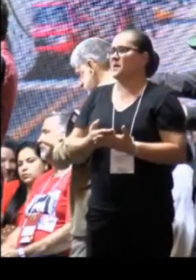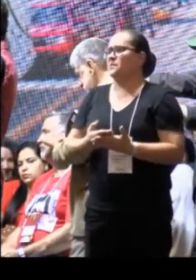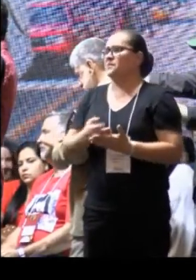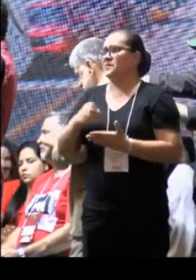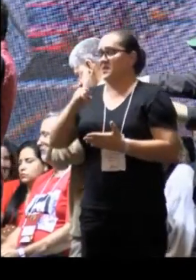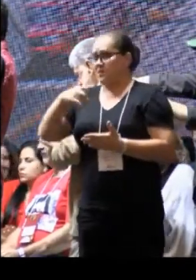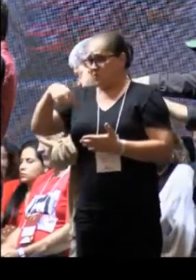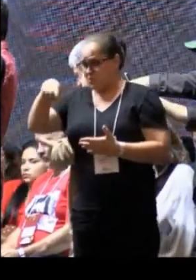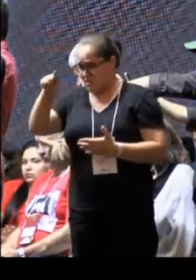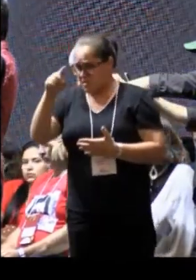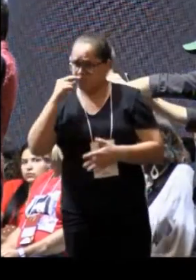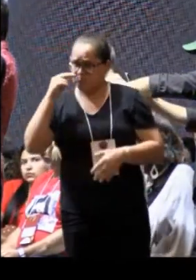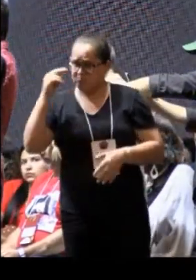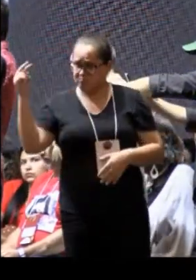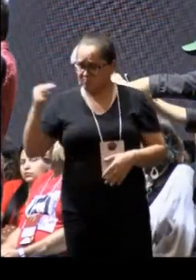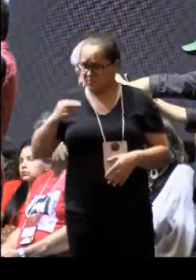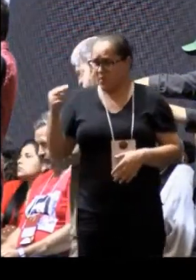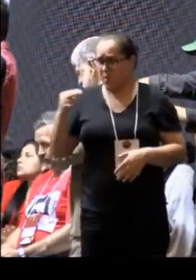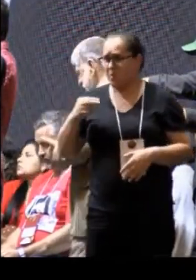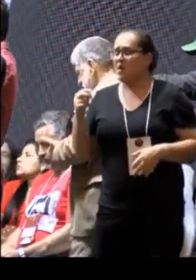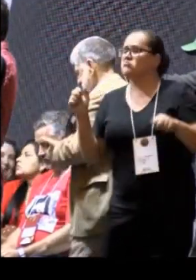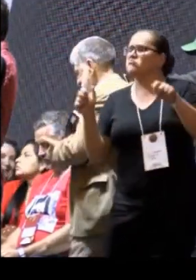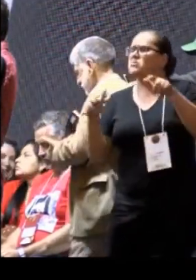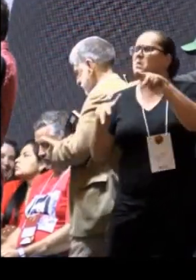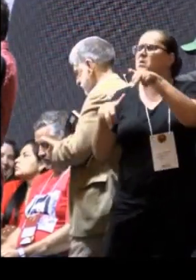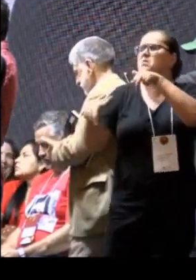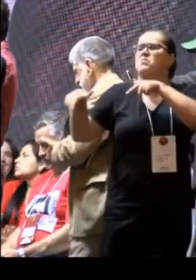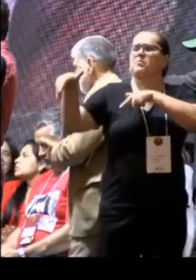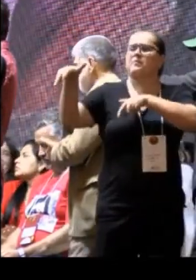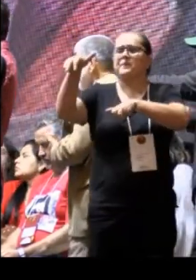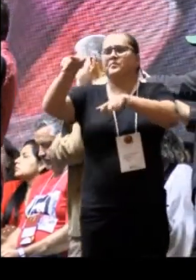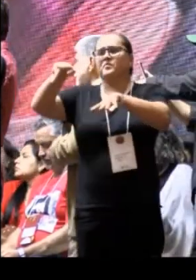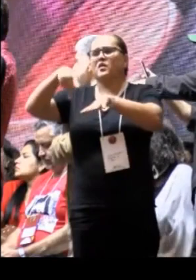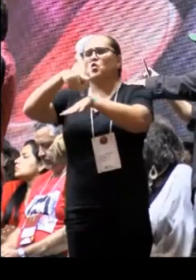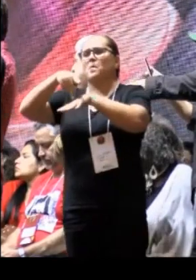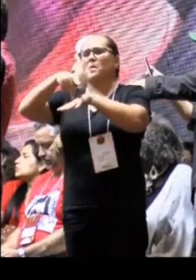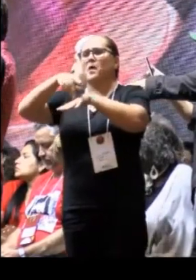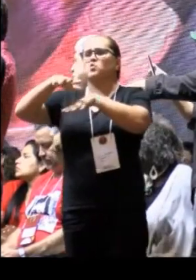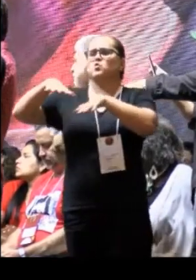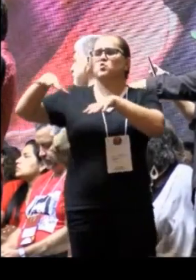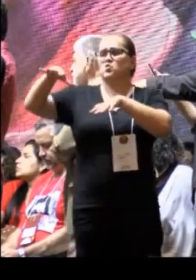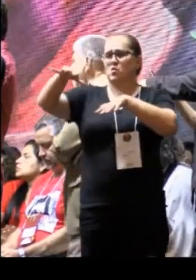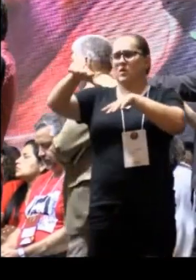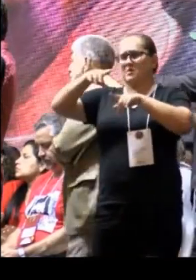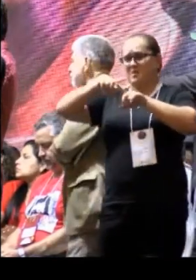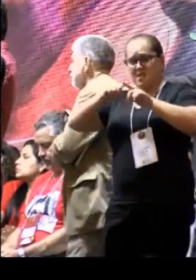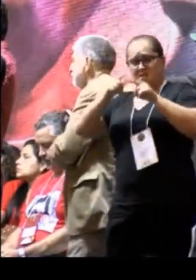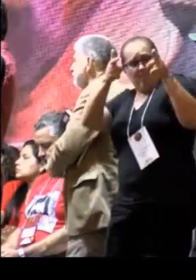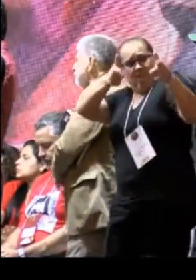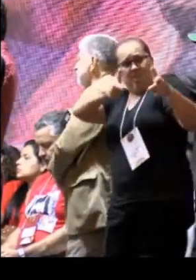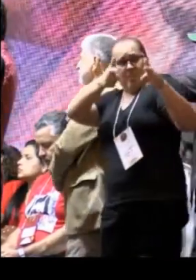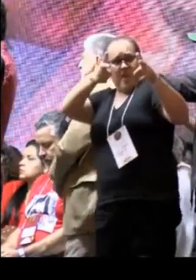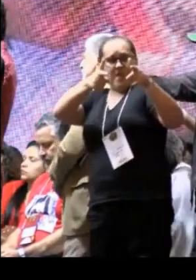vocês vão me ver rodando por esse país, não apenas infernizando a vida deles,